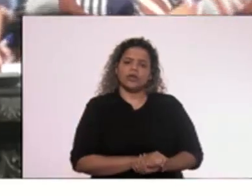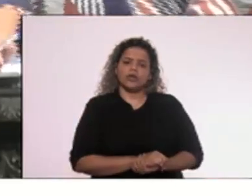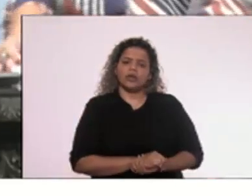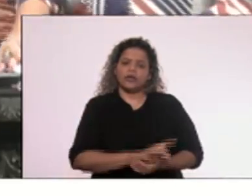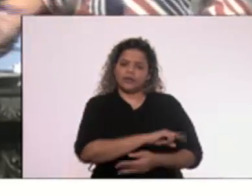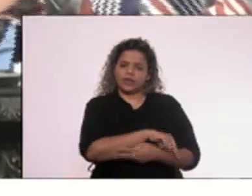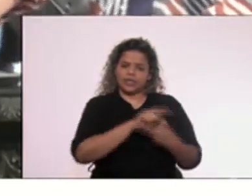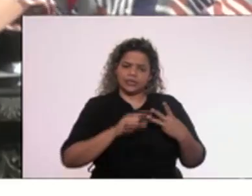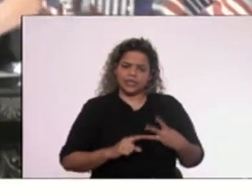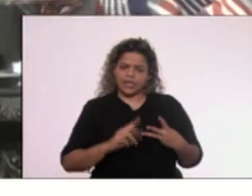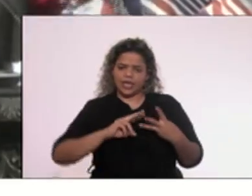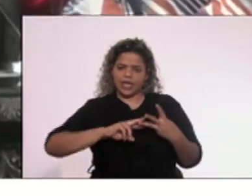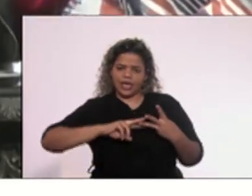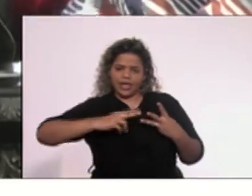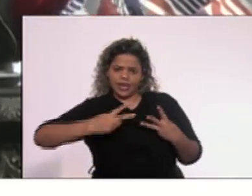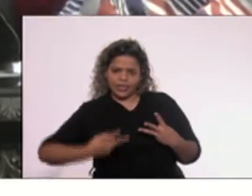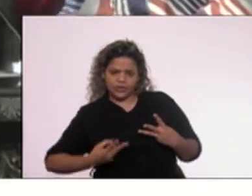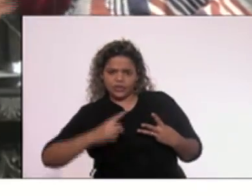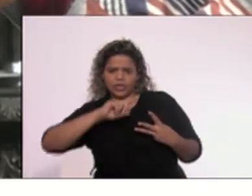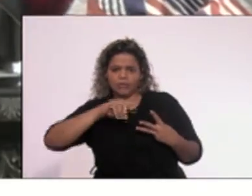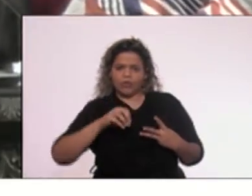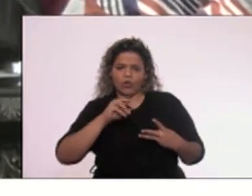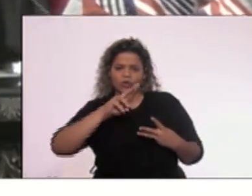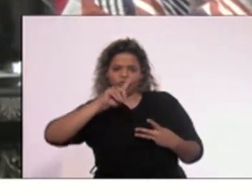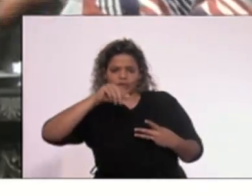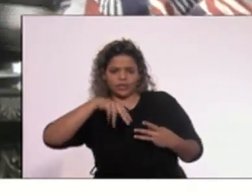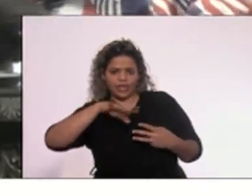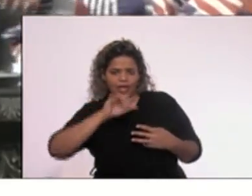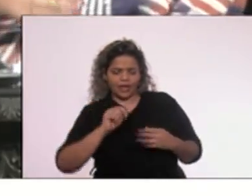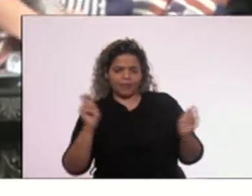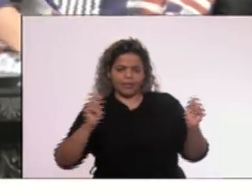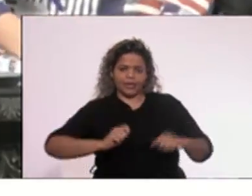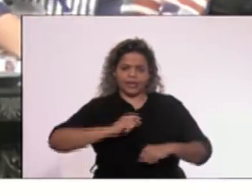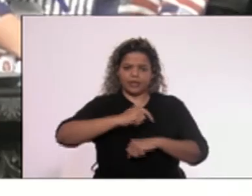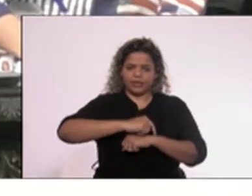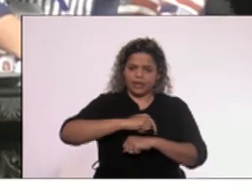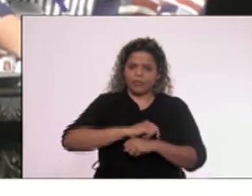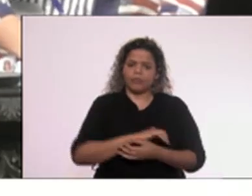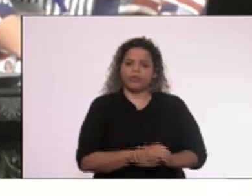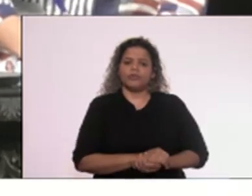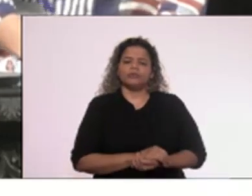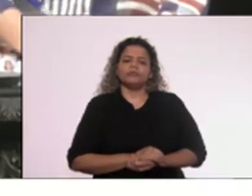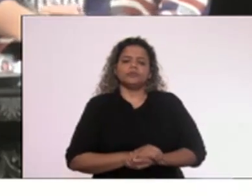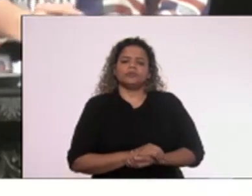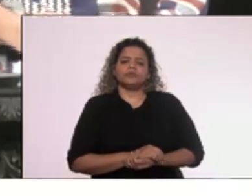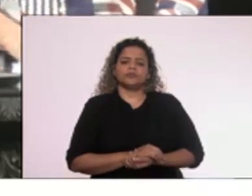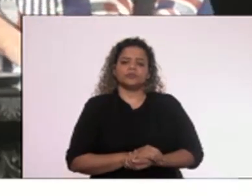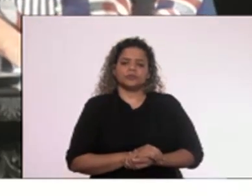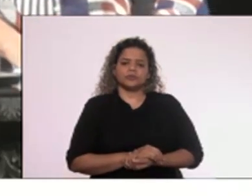a terceira extraordinária logo após a ordinária, para dar tempo.